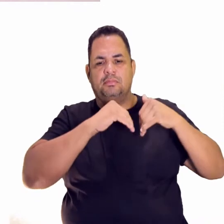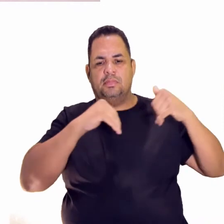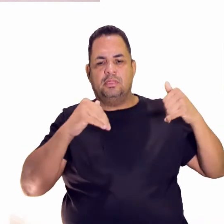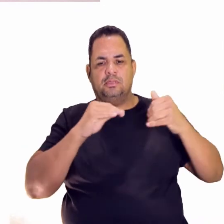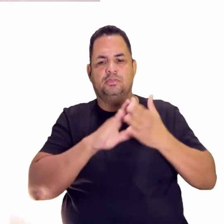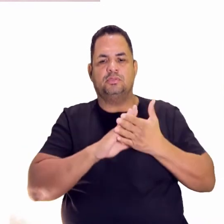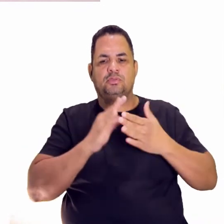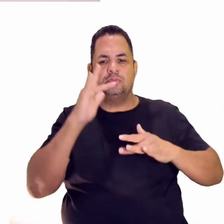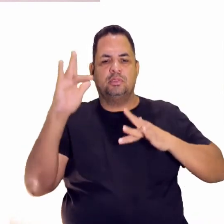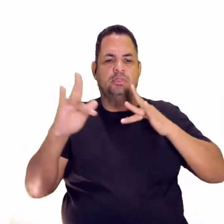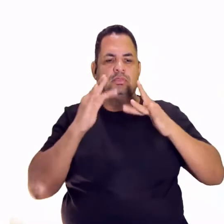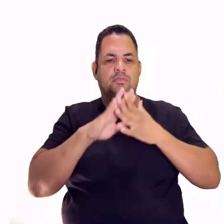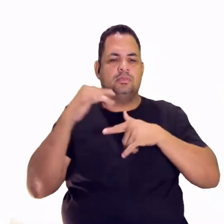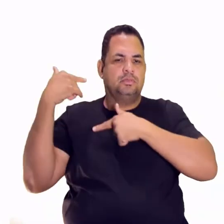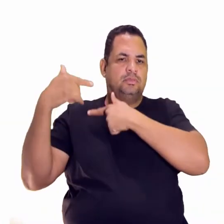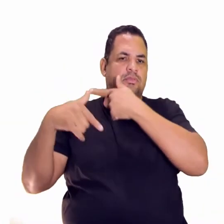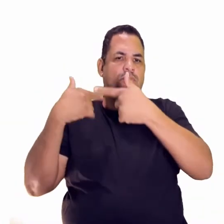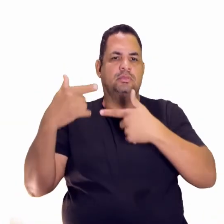e tradicionais.